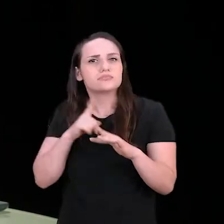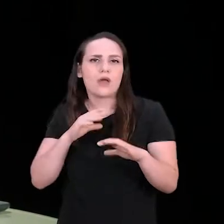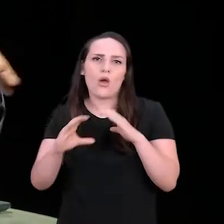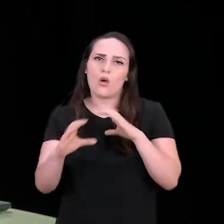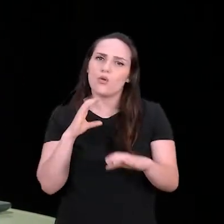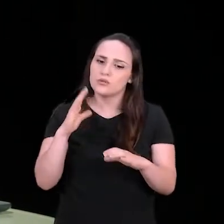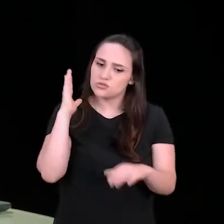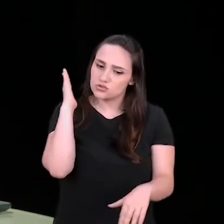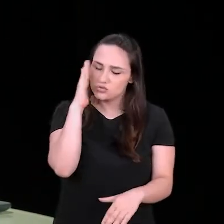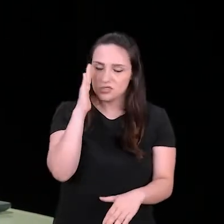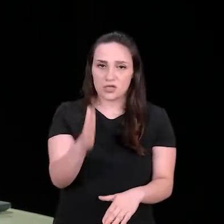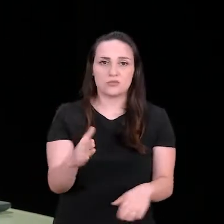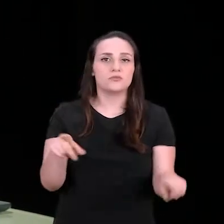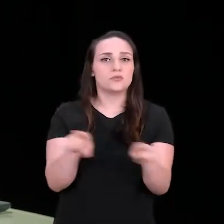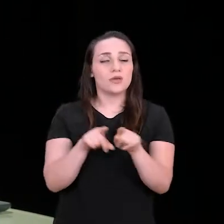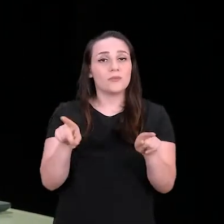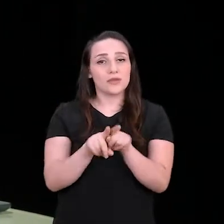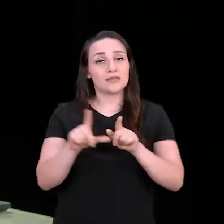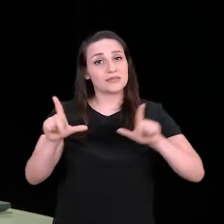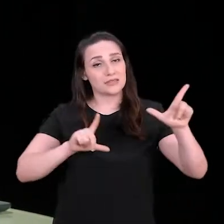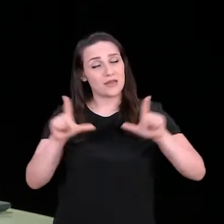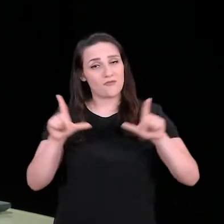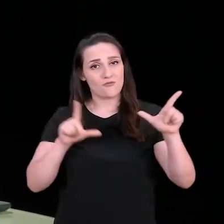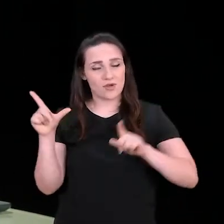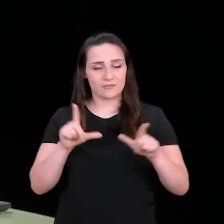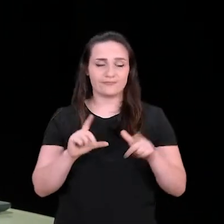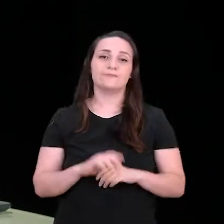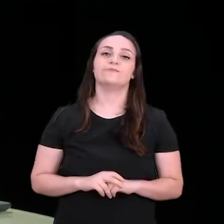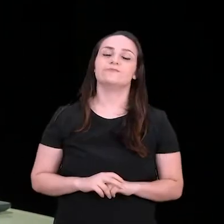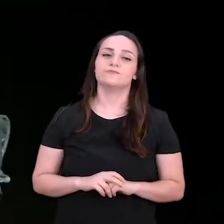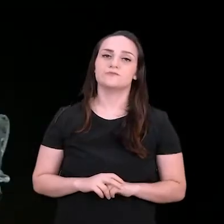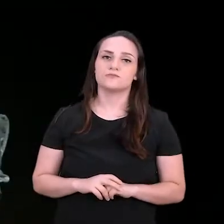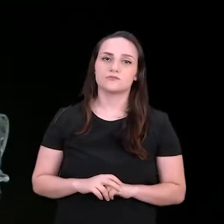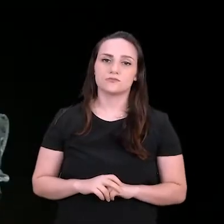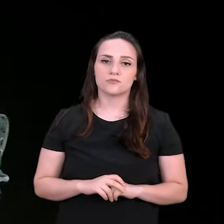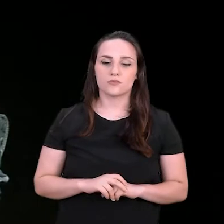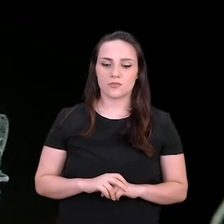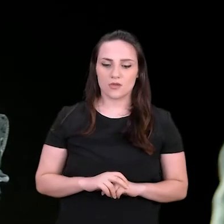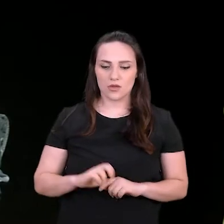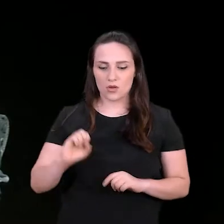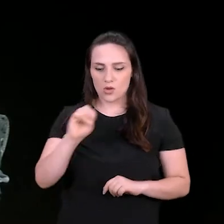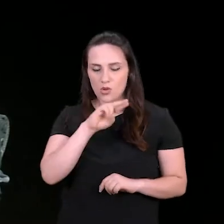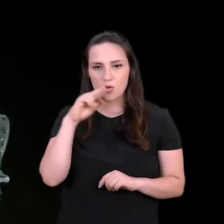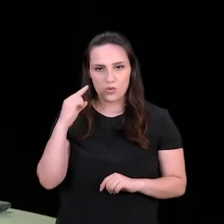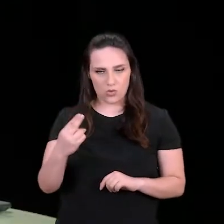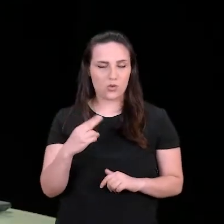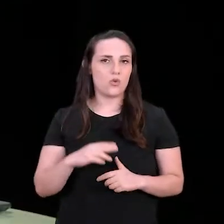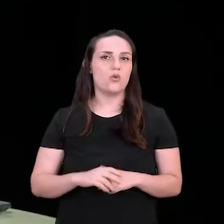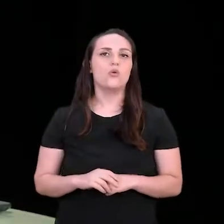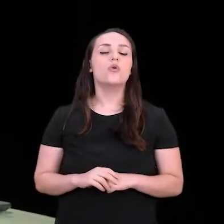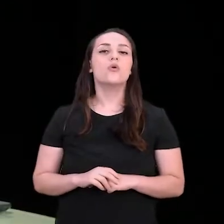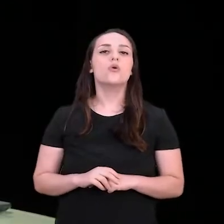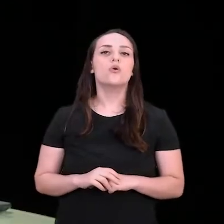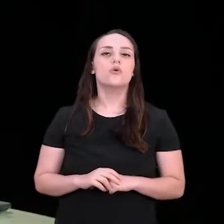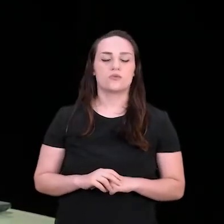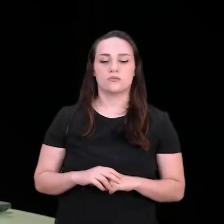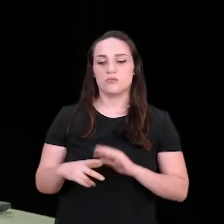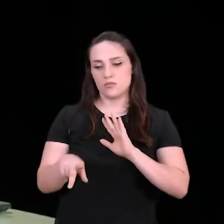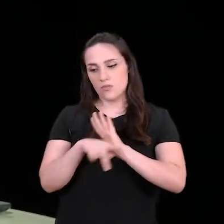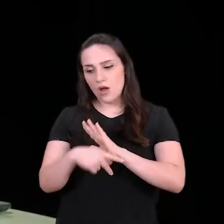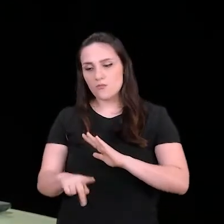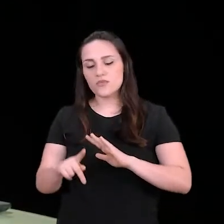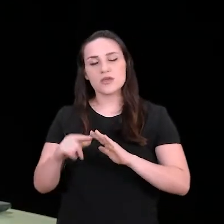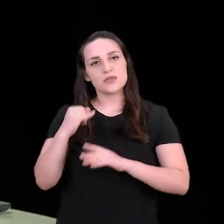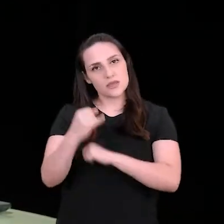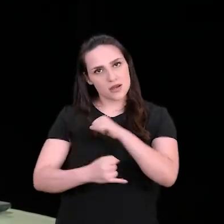comunicação ao vivo do rádio, com a comunicação ao vivo da televisão, né? Com a comunicação ao vivo de um nativo ou outro da internet,